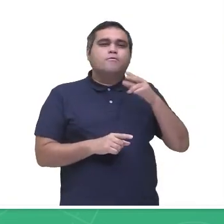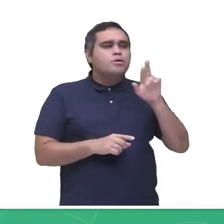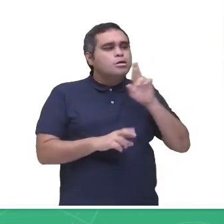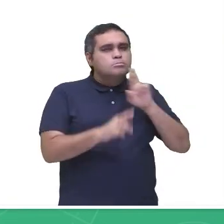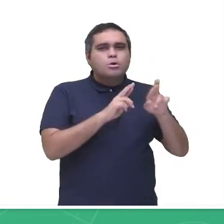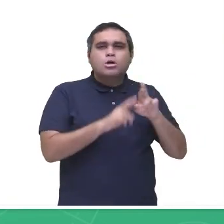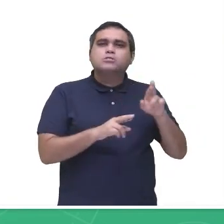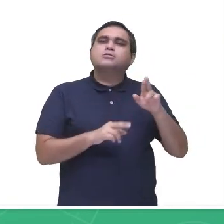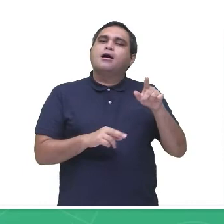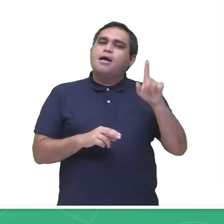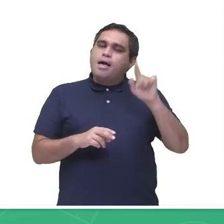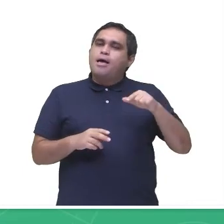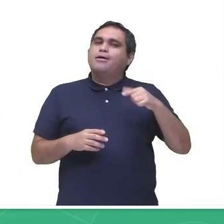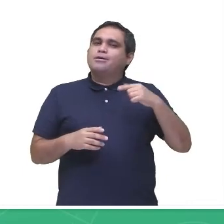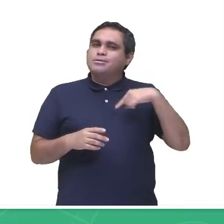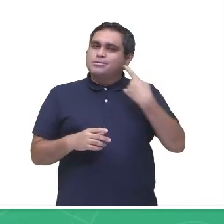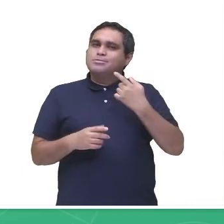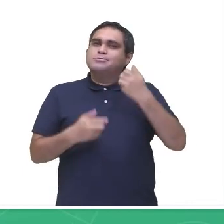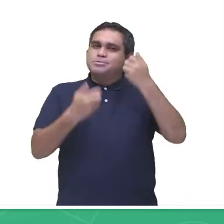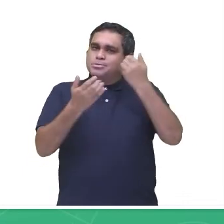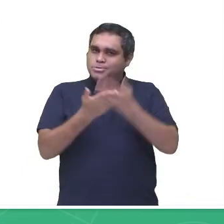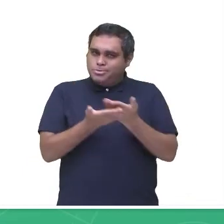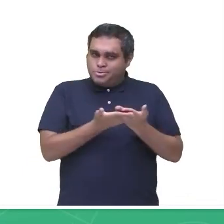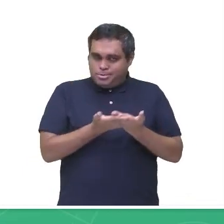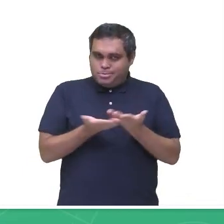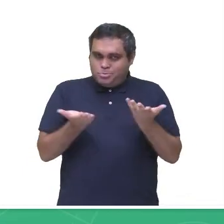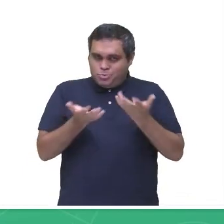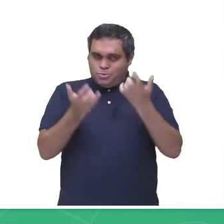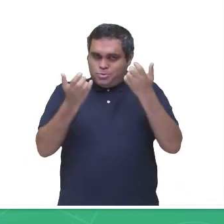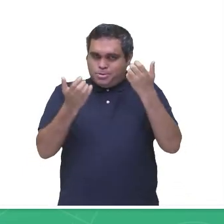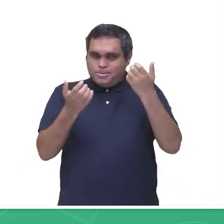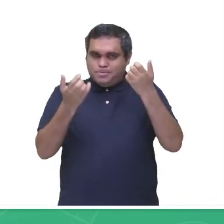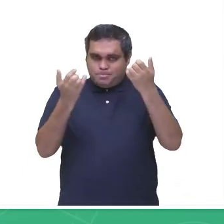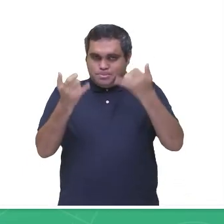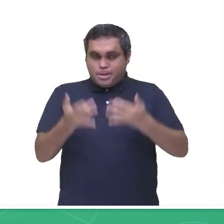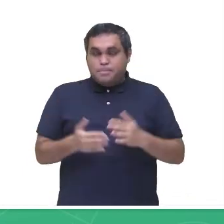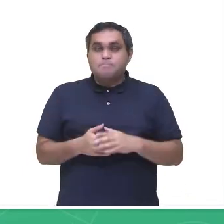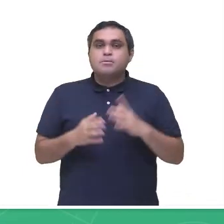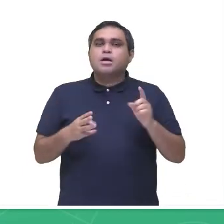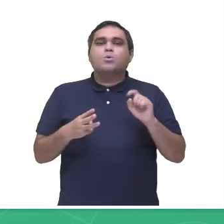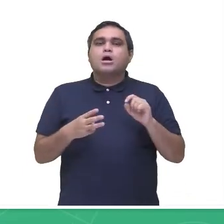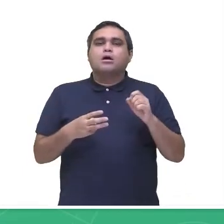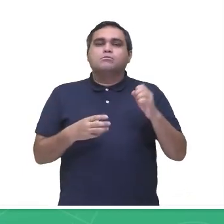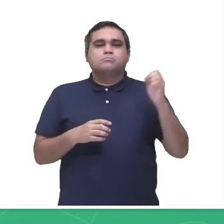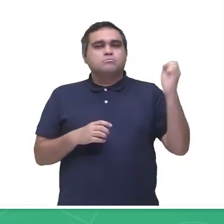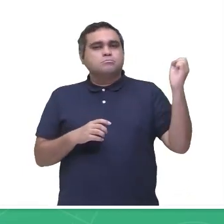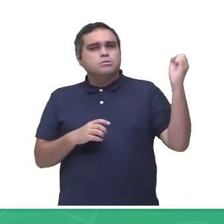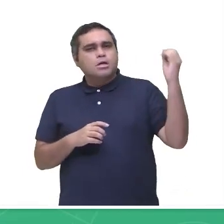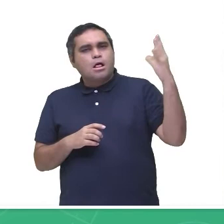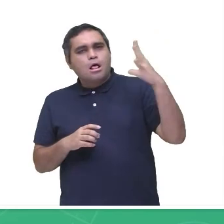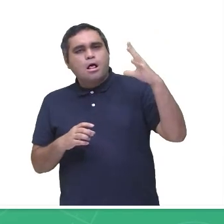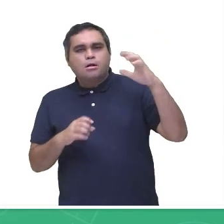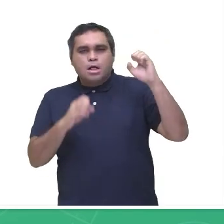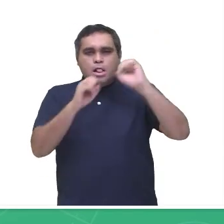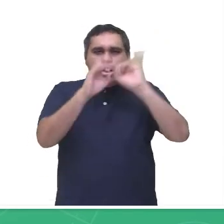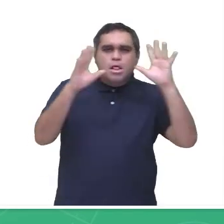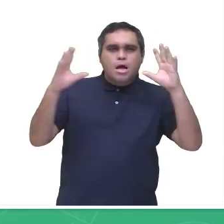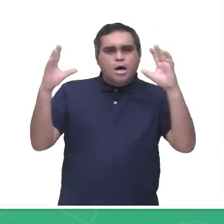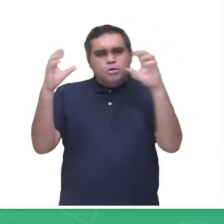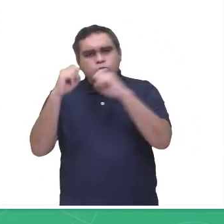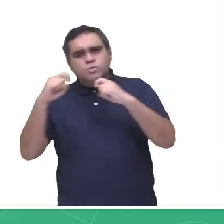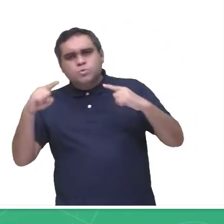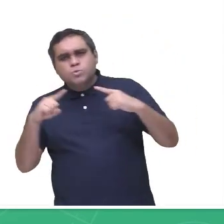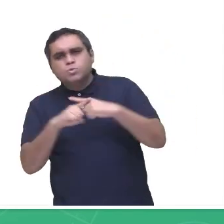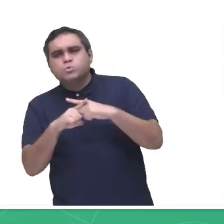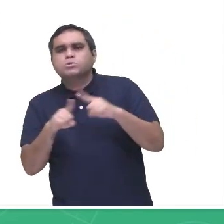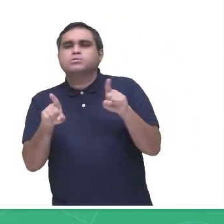justamente aquilo que nós comentamos na nossa aula. O que é? O contraste do claro e escuro, a questão da dramaticidade. E